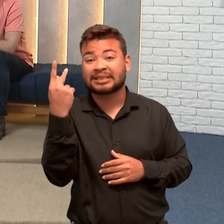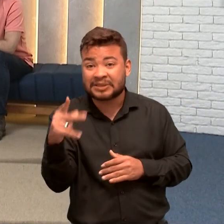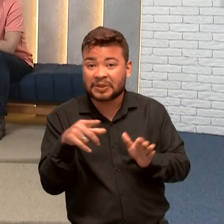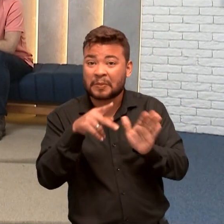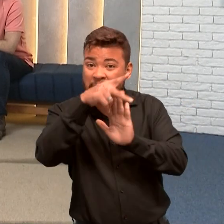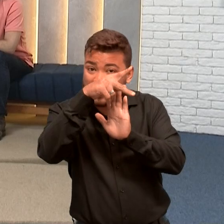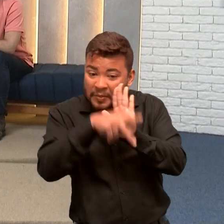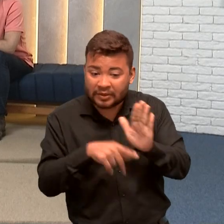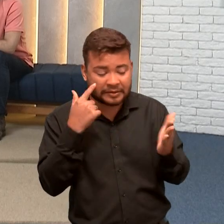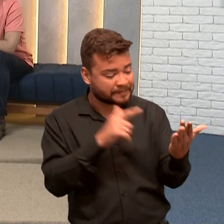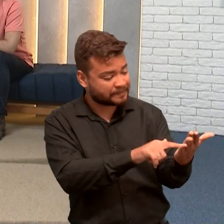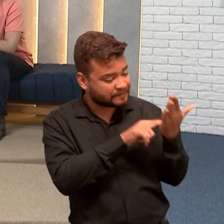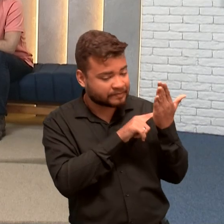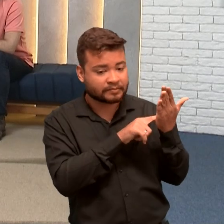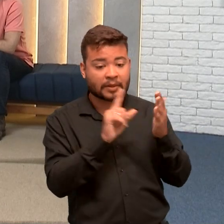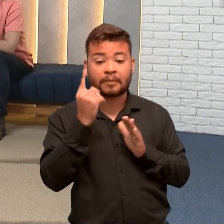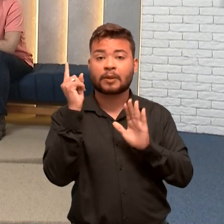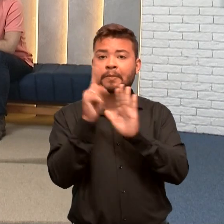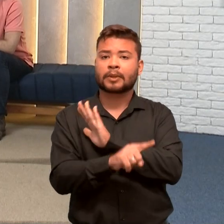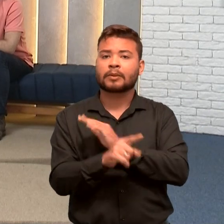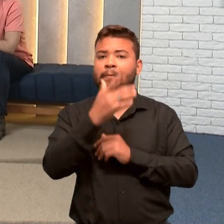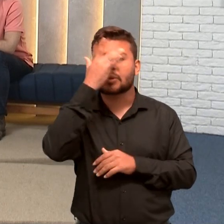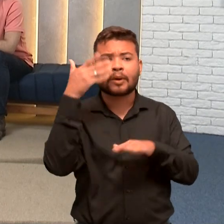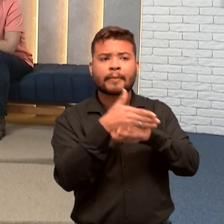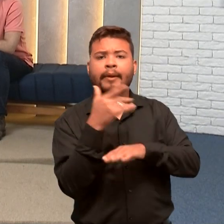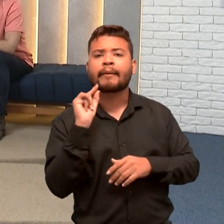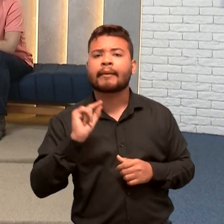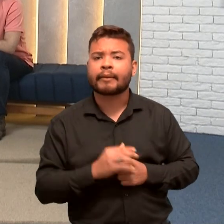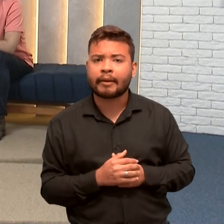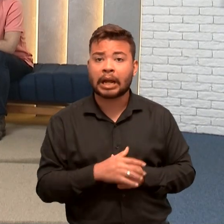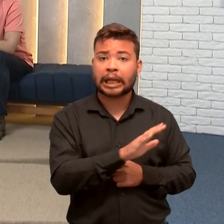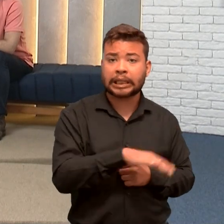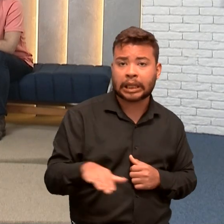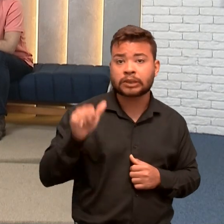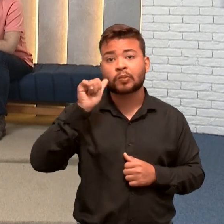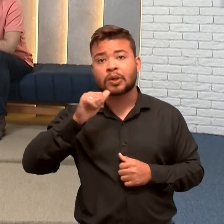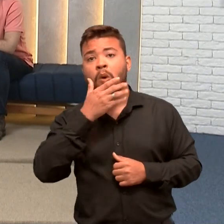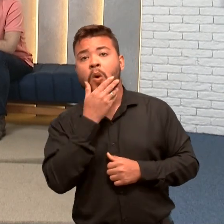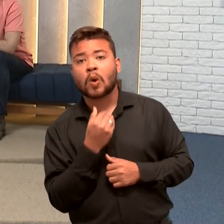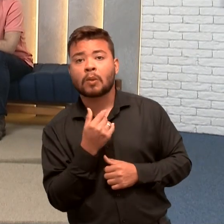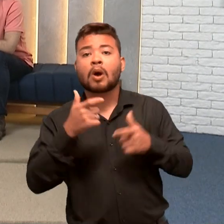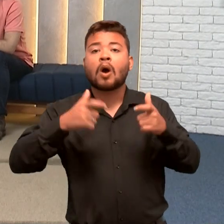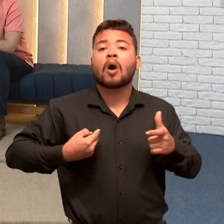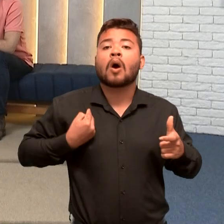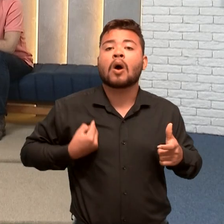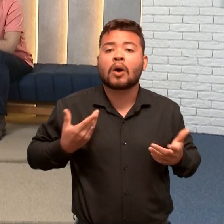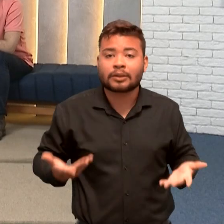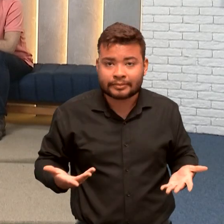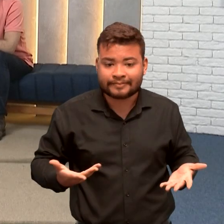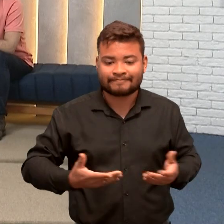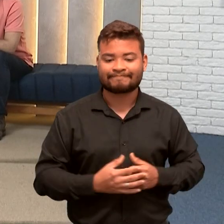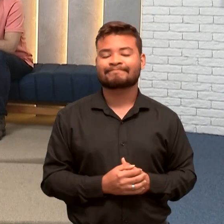olhar, a primeira pergunta que eu faço, quem é seu participante? É criança, é mulher, é homem? Onde que ele tá?